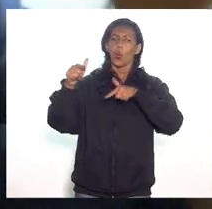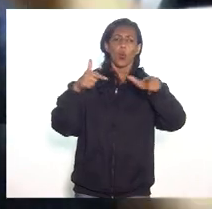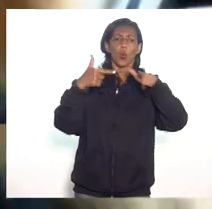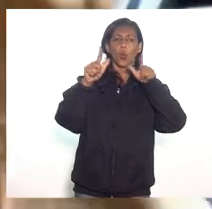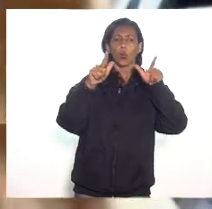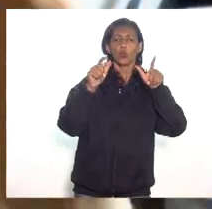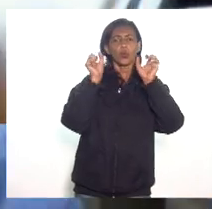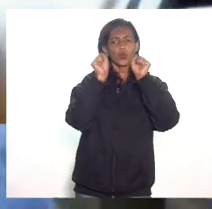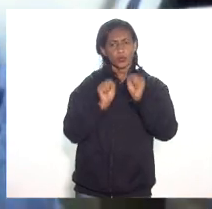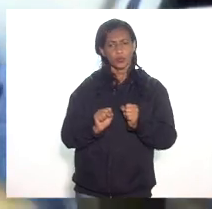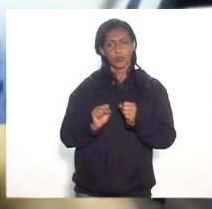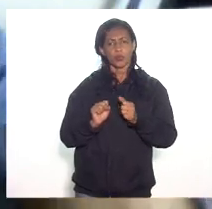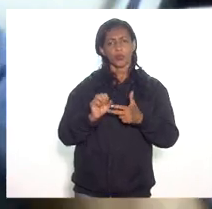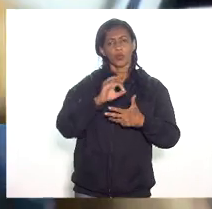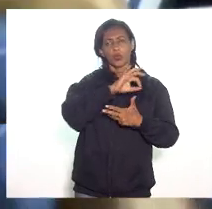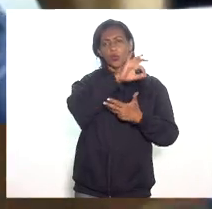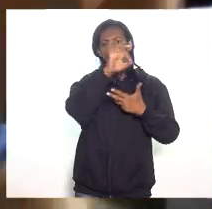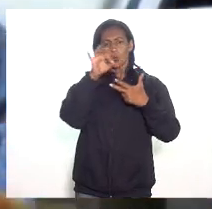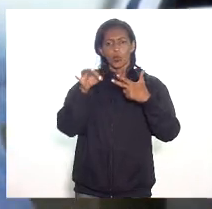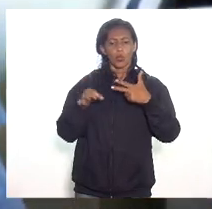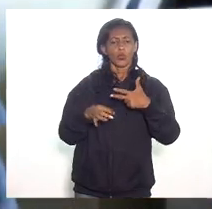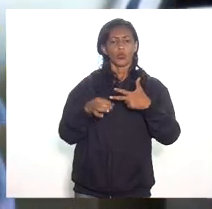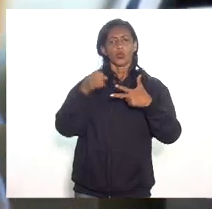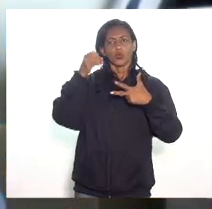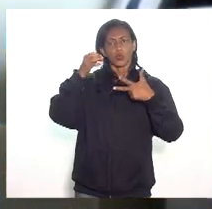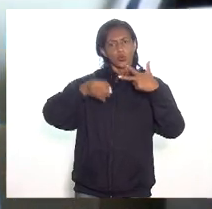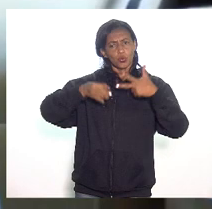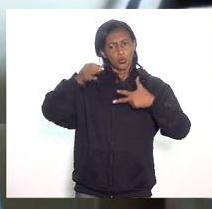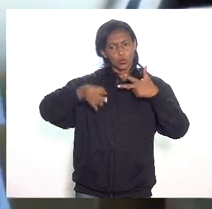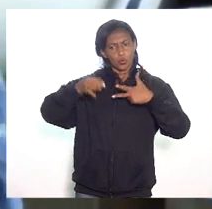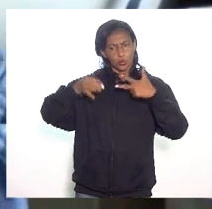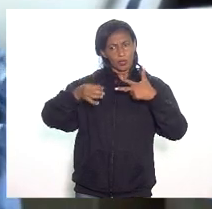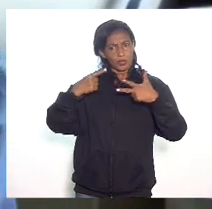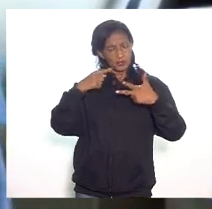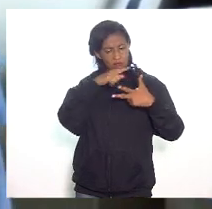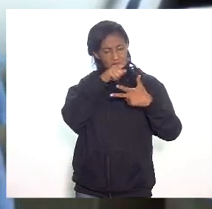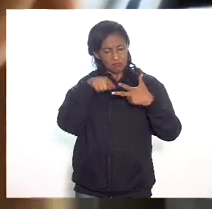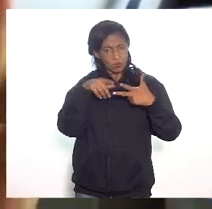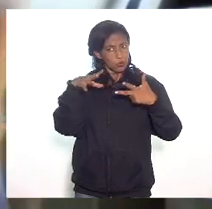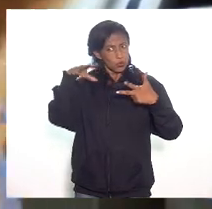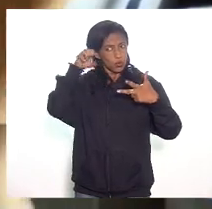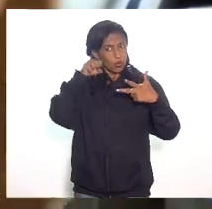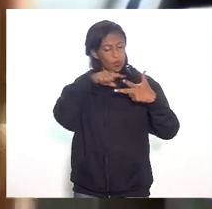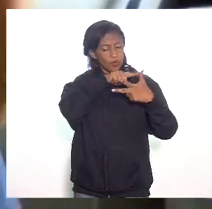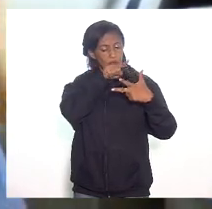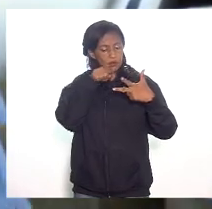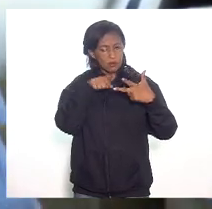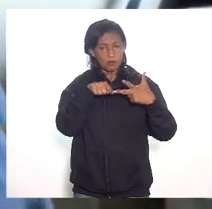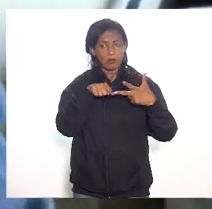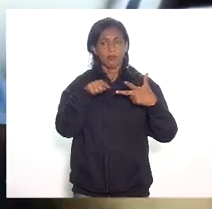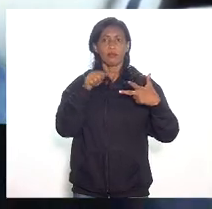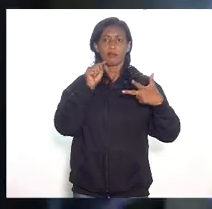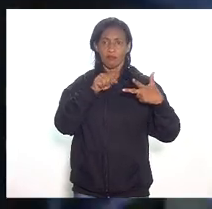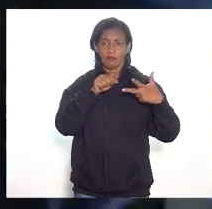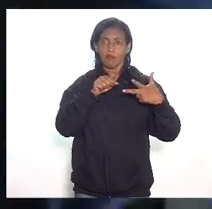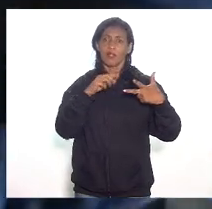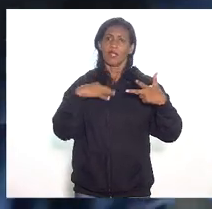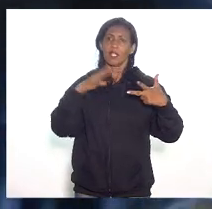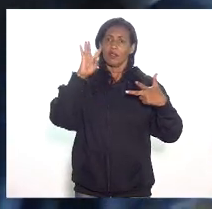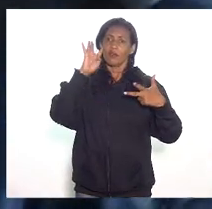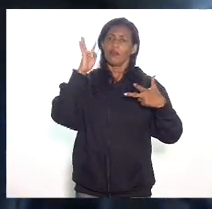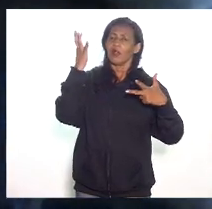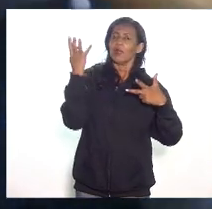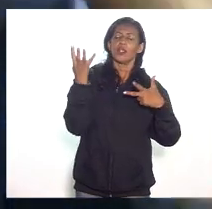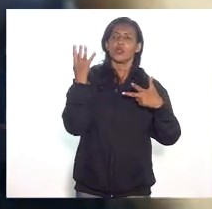Judiciário. E, depois de ouvir essas três instâncias, decidirá sobre a realização de uma